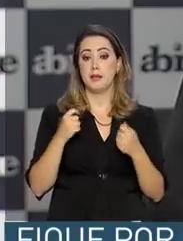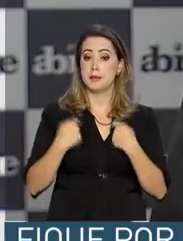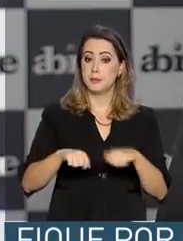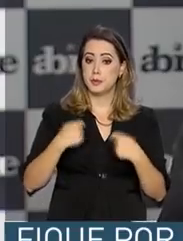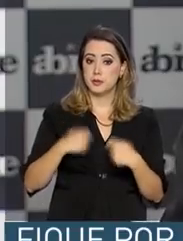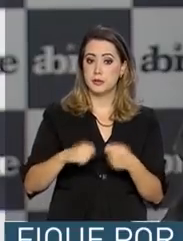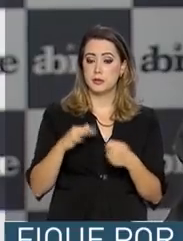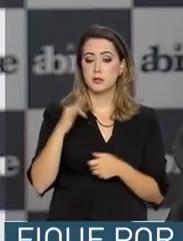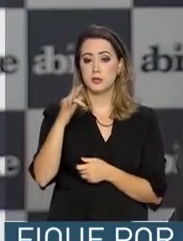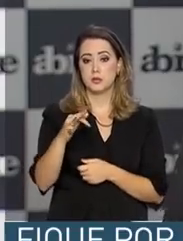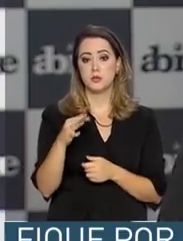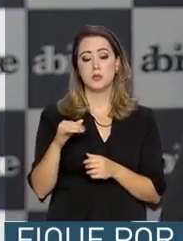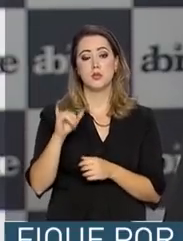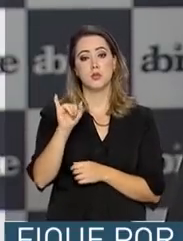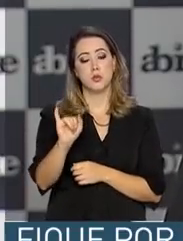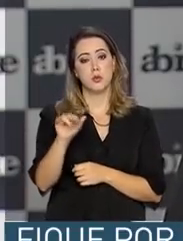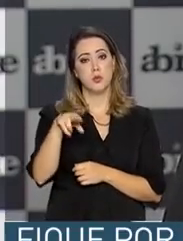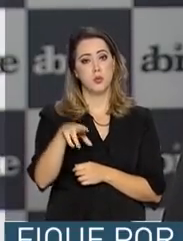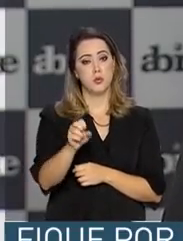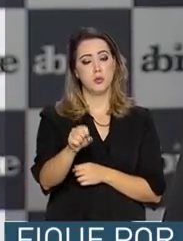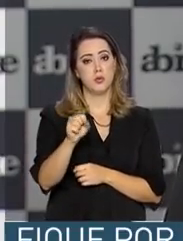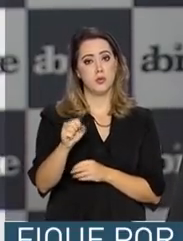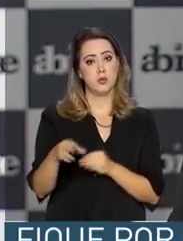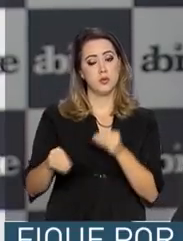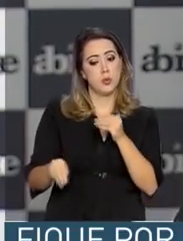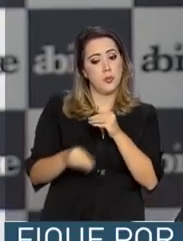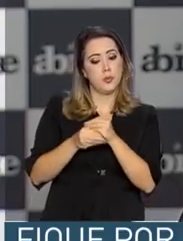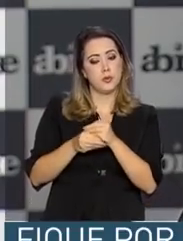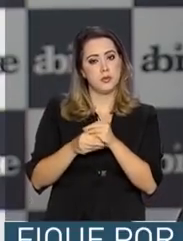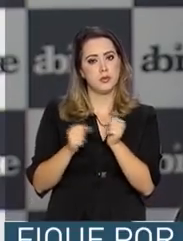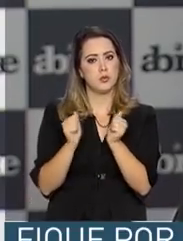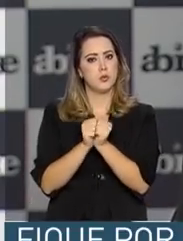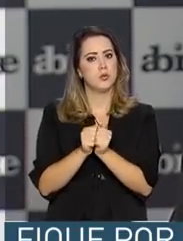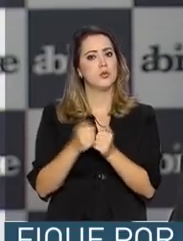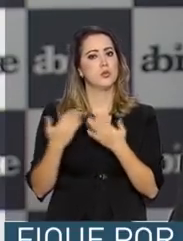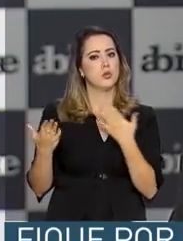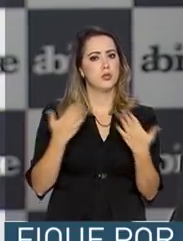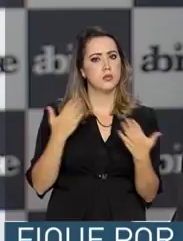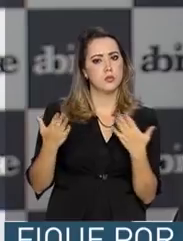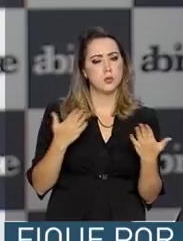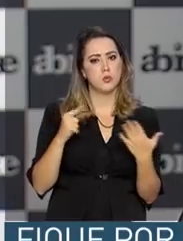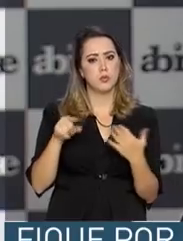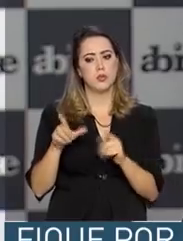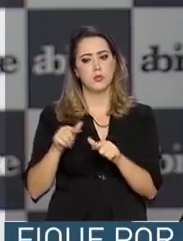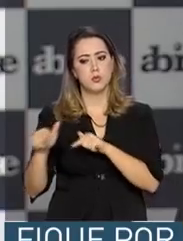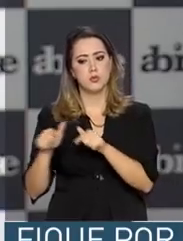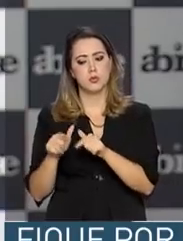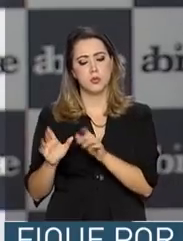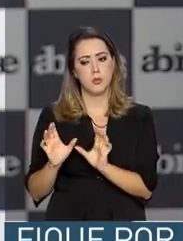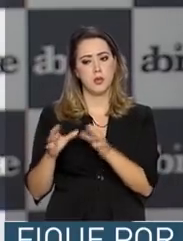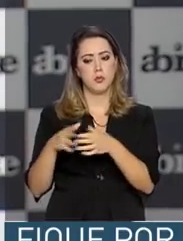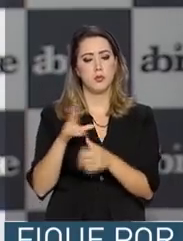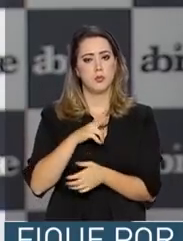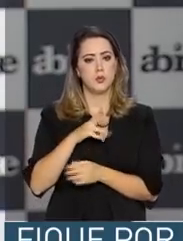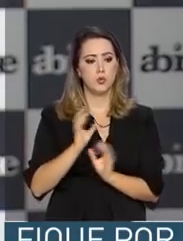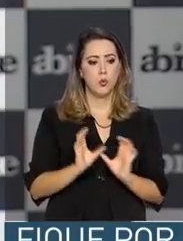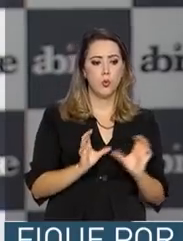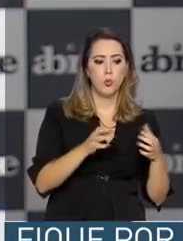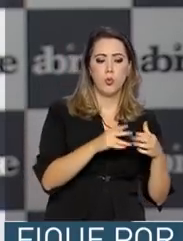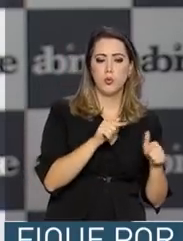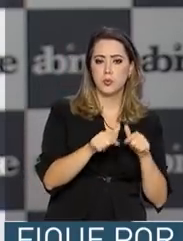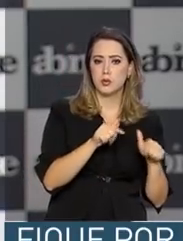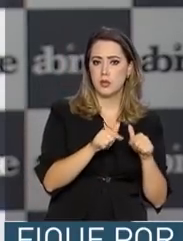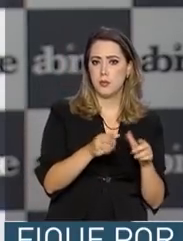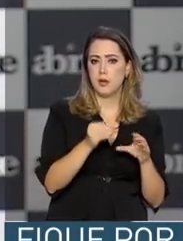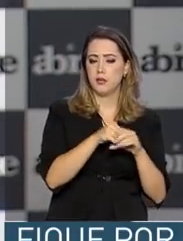terão que fazer uma previdência complementar. Vamos equiparar o trabalhador da iniciativa privada com o trabalhador